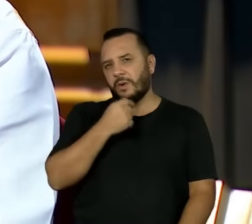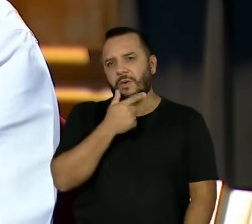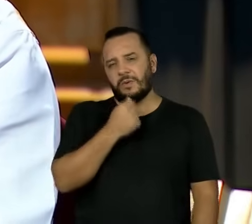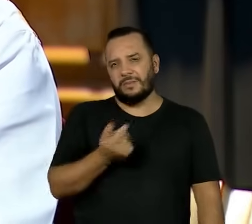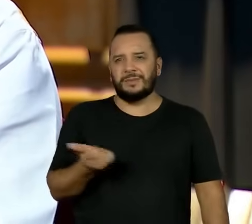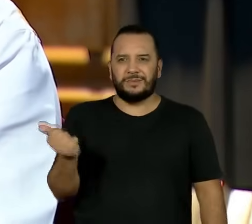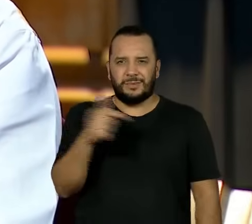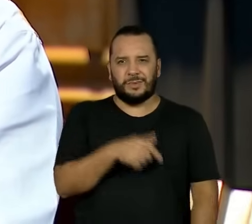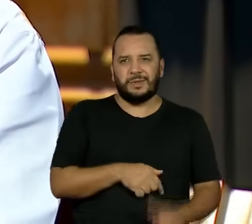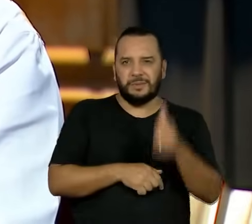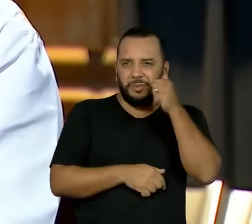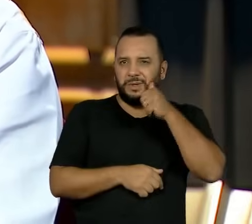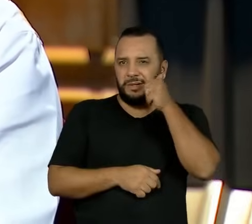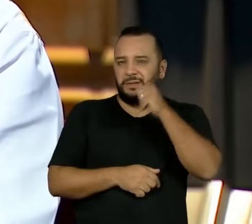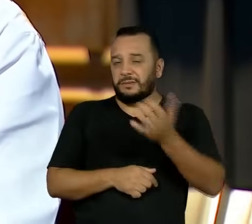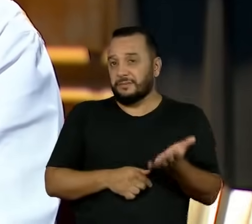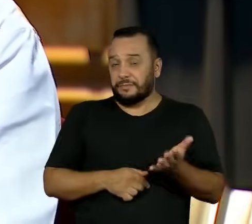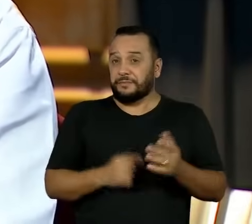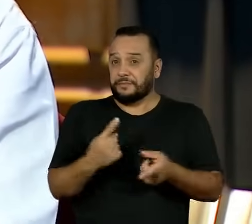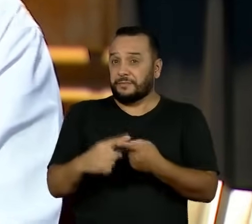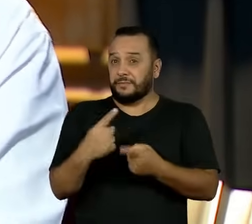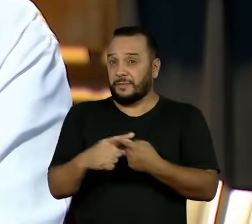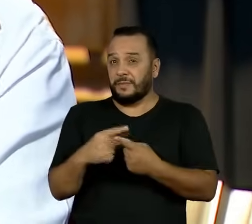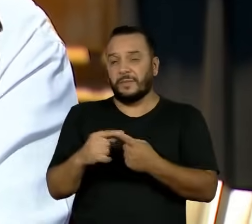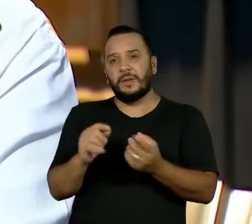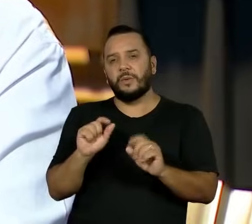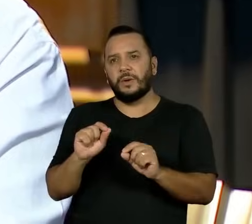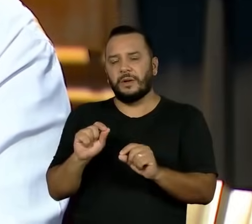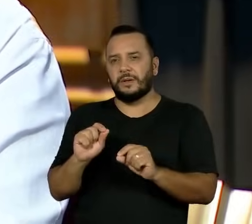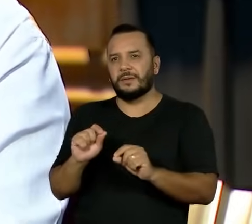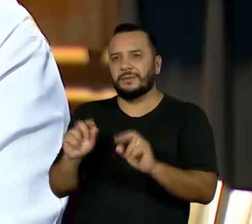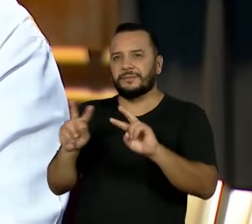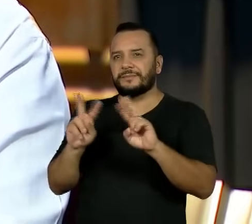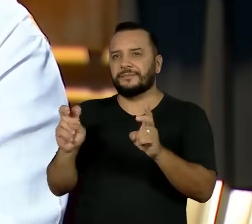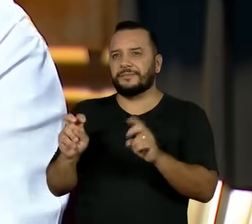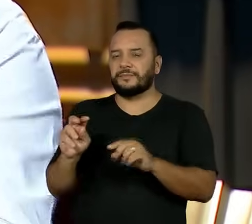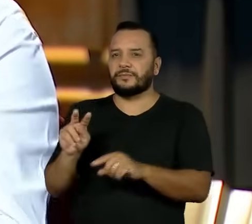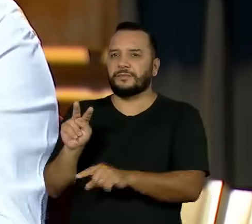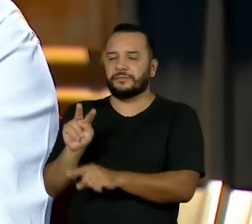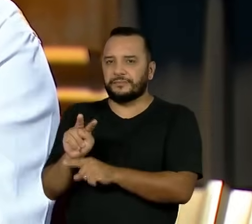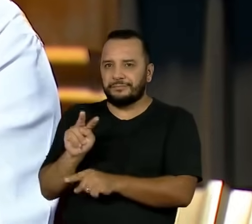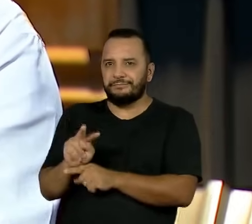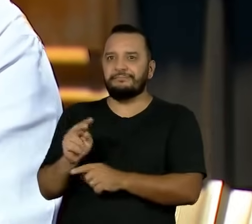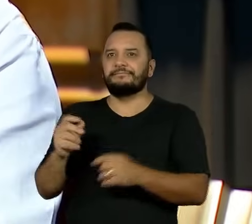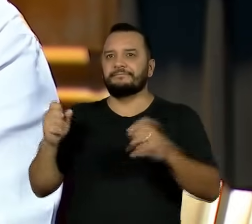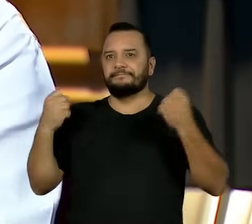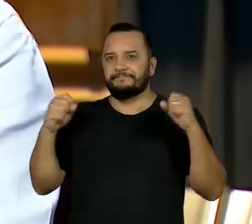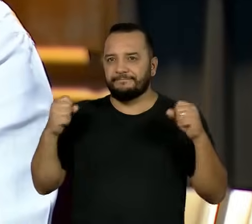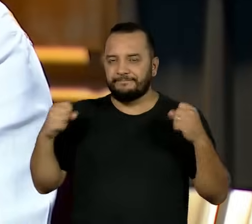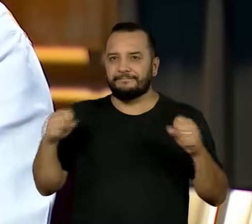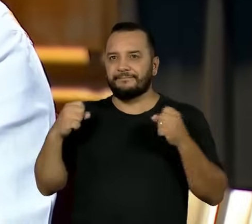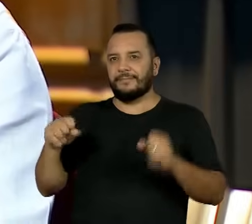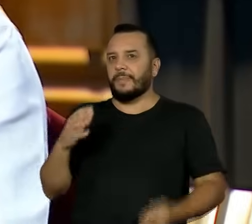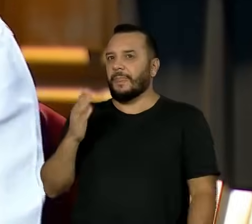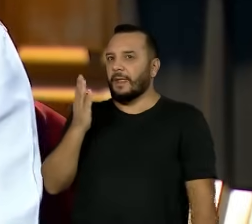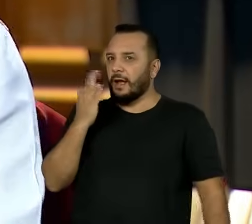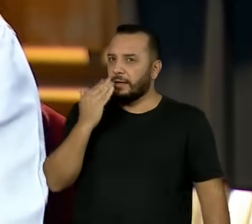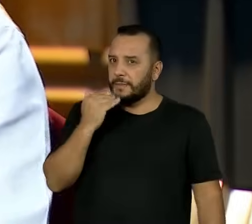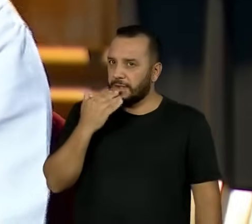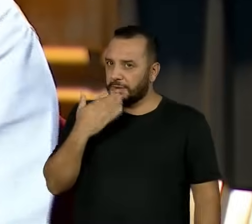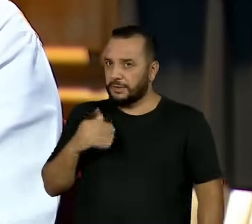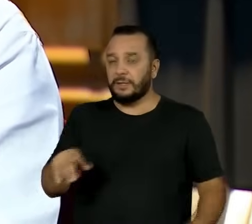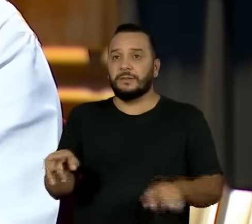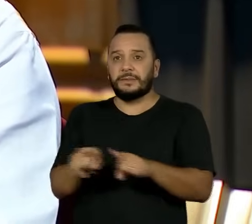aí você percebe que essa questão do cuidado, por exemplo, né, da atividade física, da alimentação, de falar